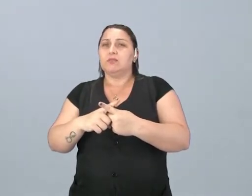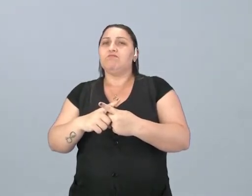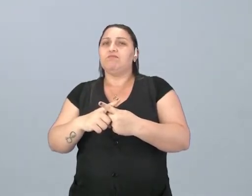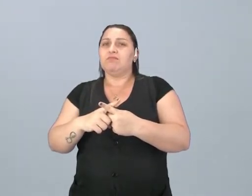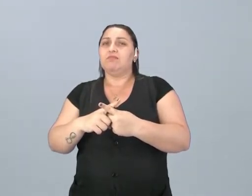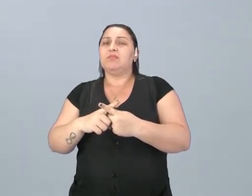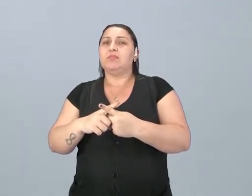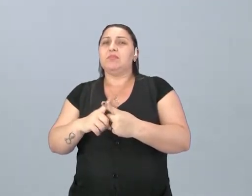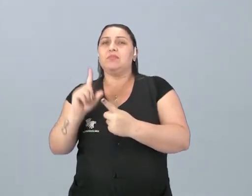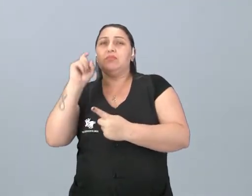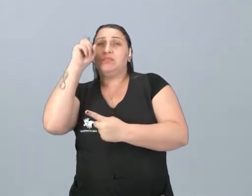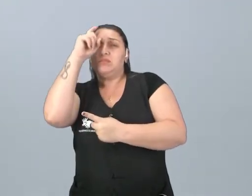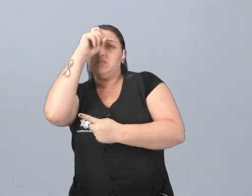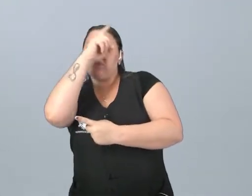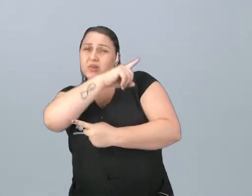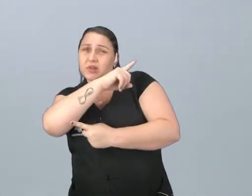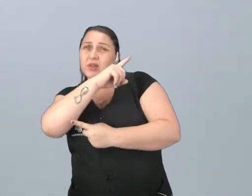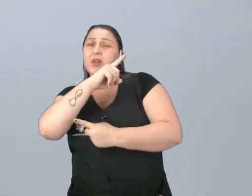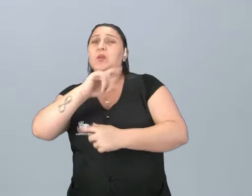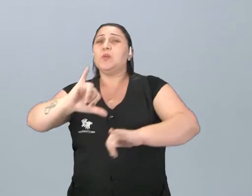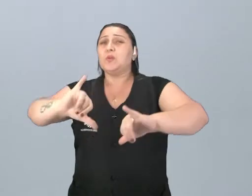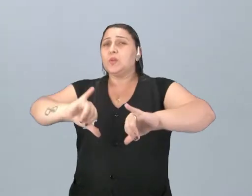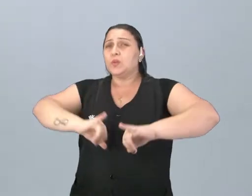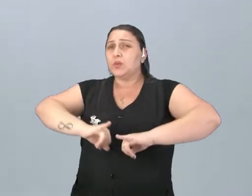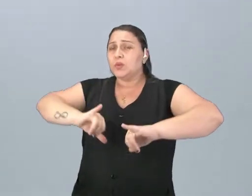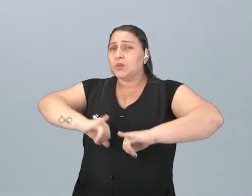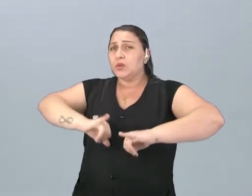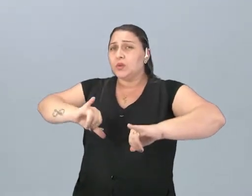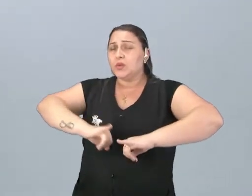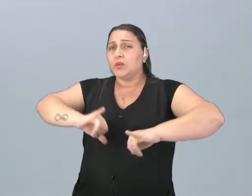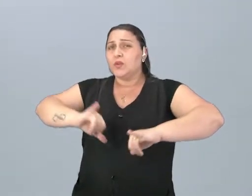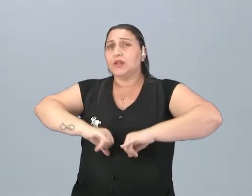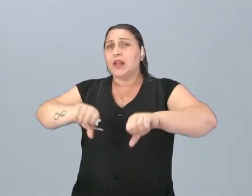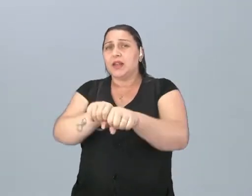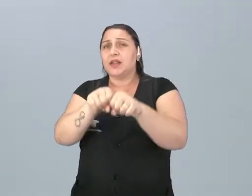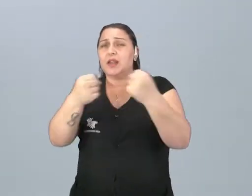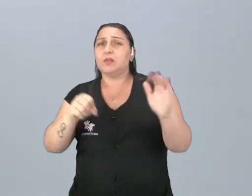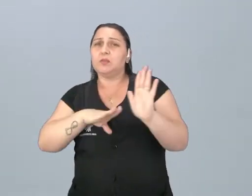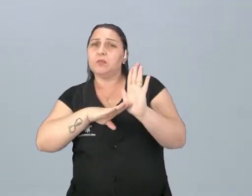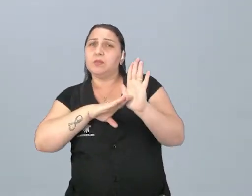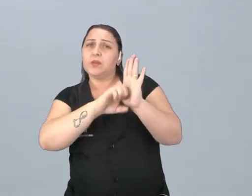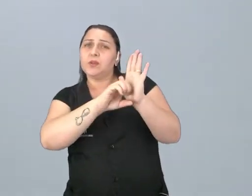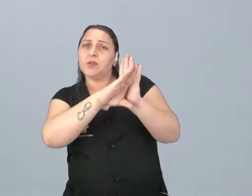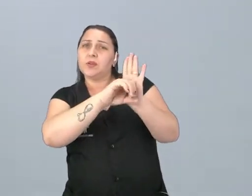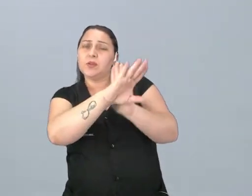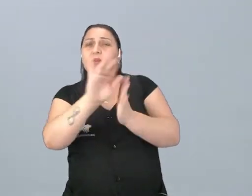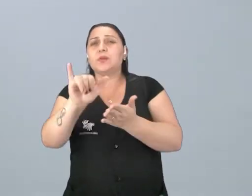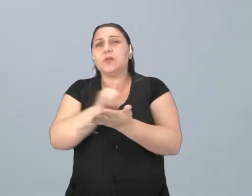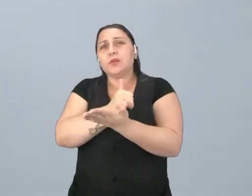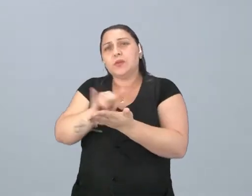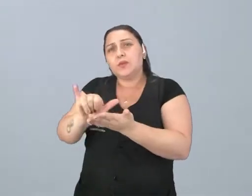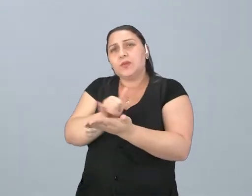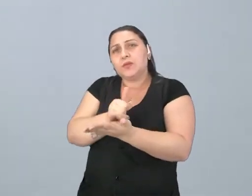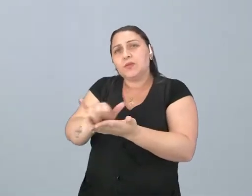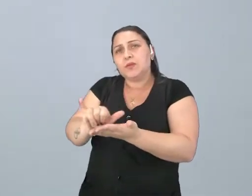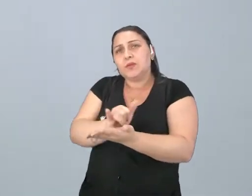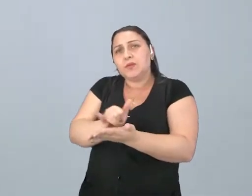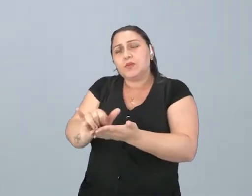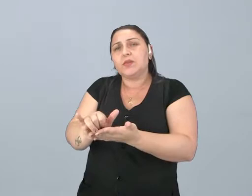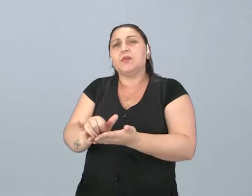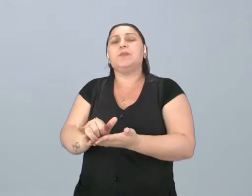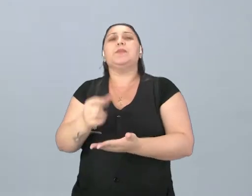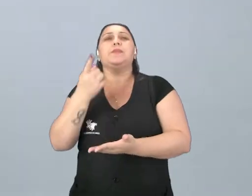países capitalistas da época eles sofreram bruscamente com essa quebra da Bolsa de Valores de Nova York.